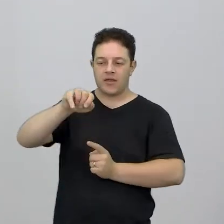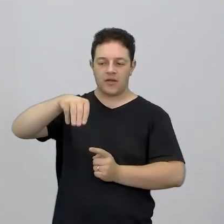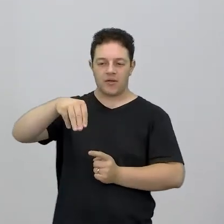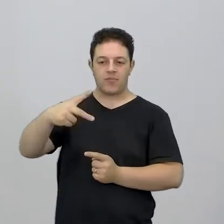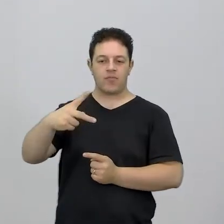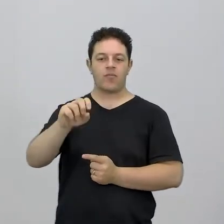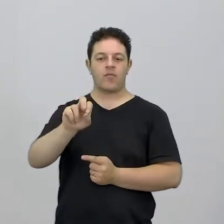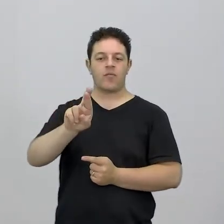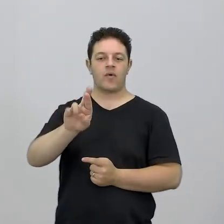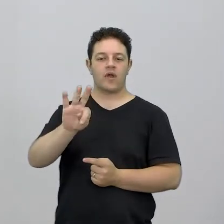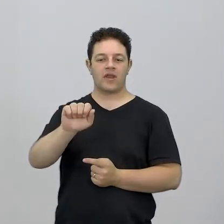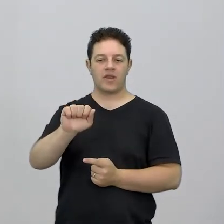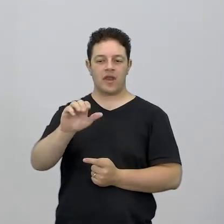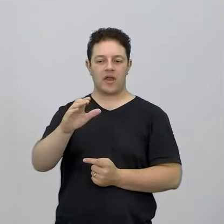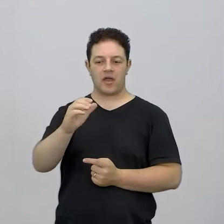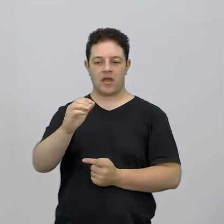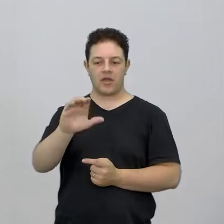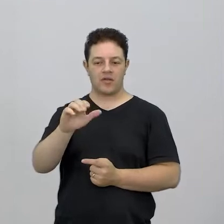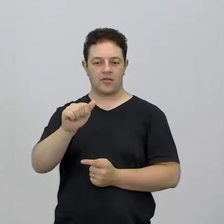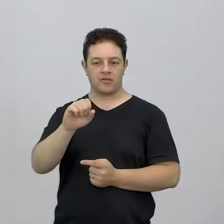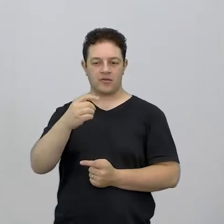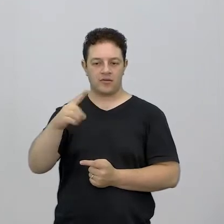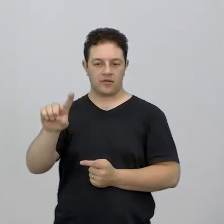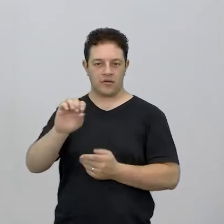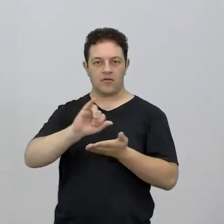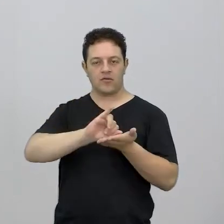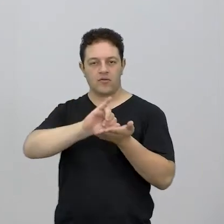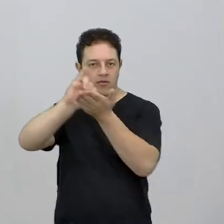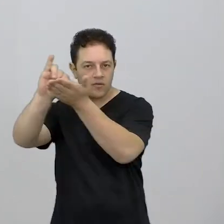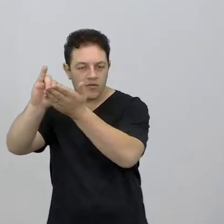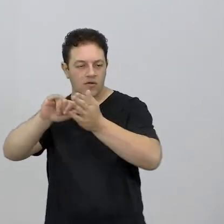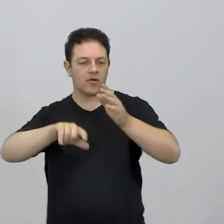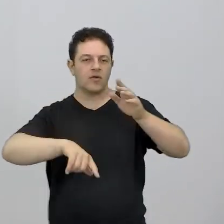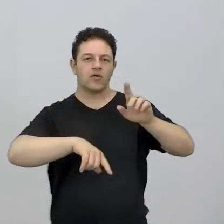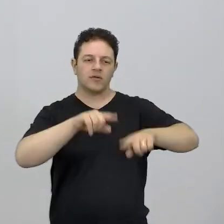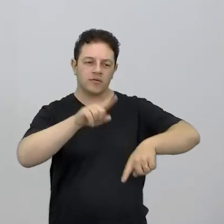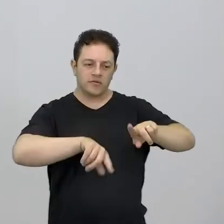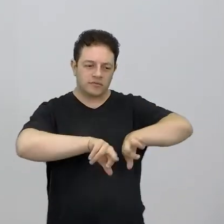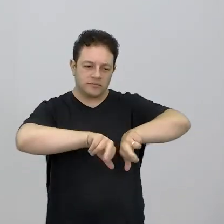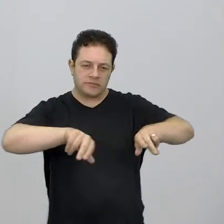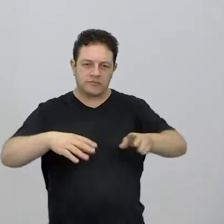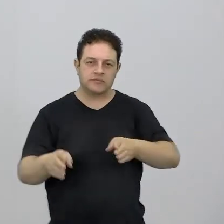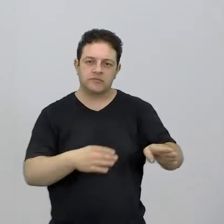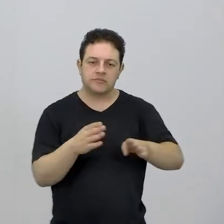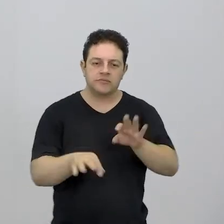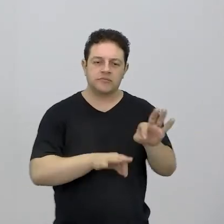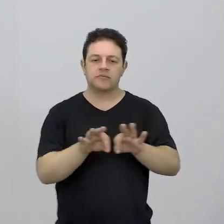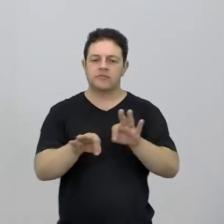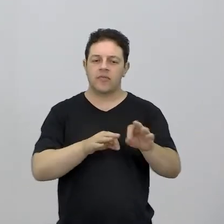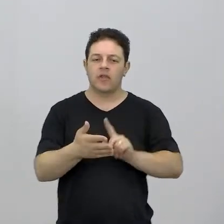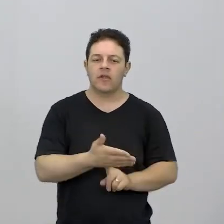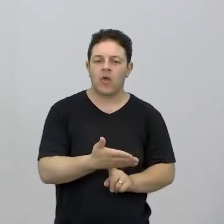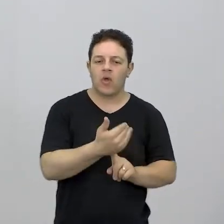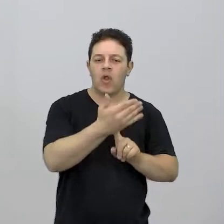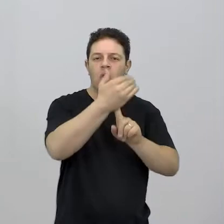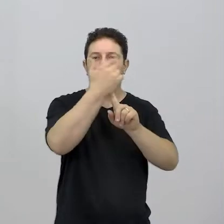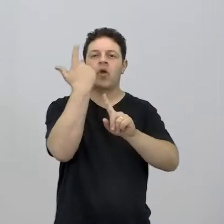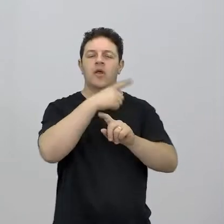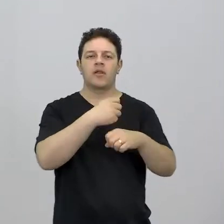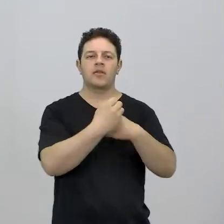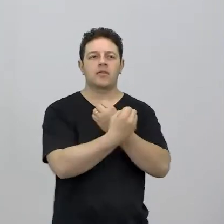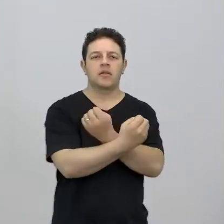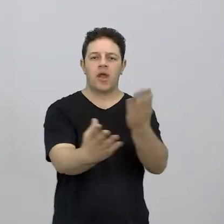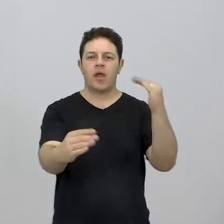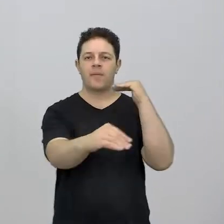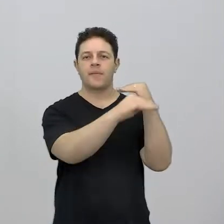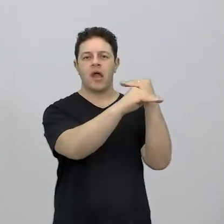dos meios de produção em massa, né? Então, as tecnologias que são capazes de padronizar os